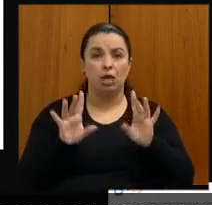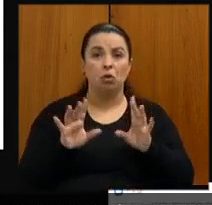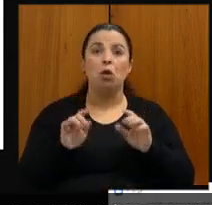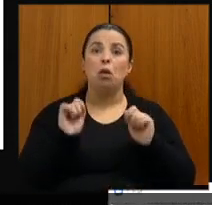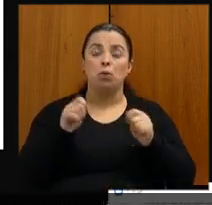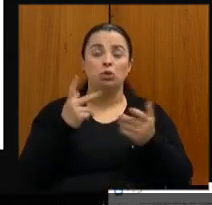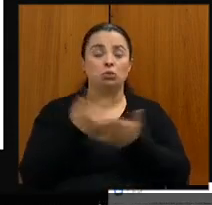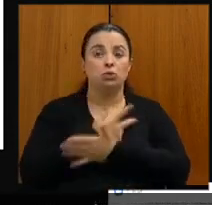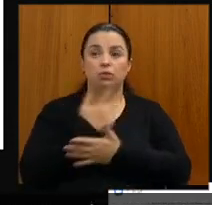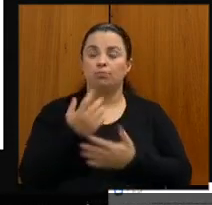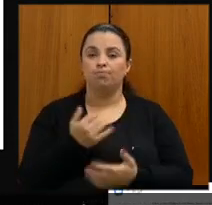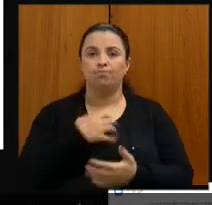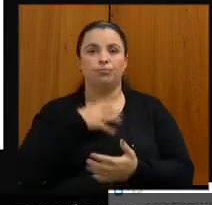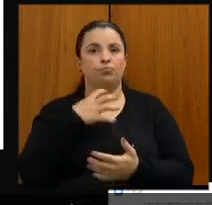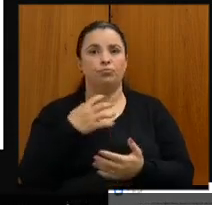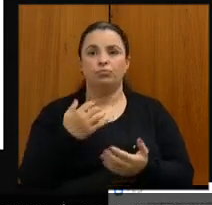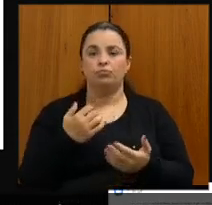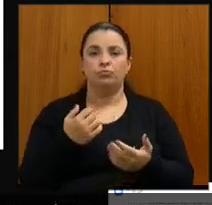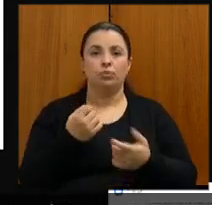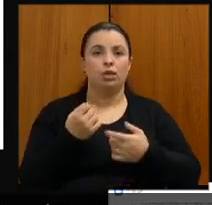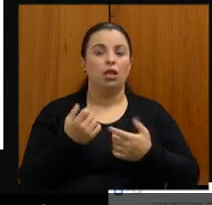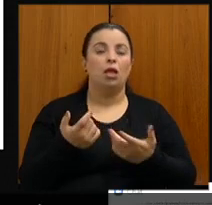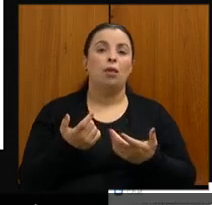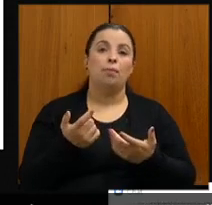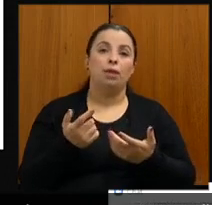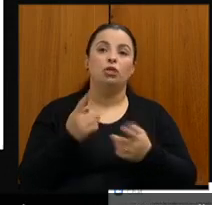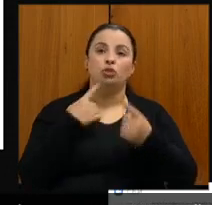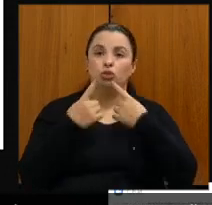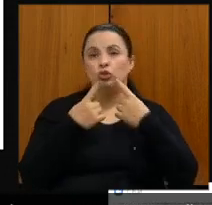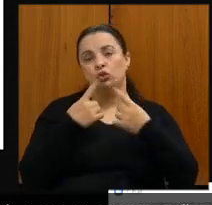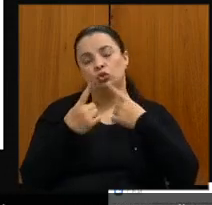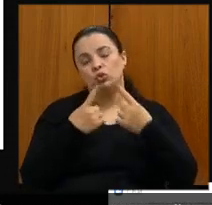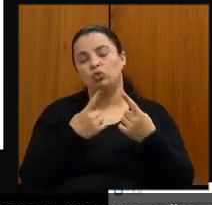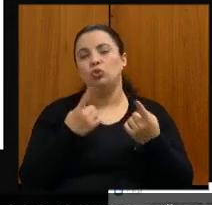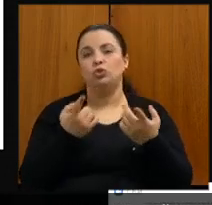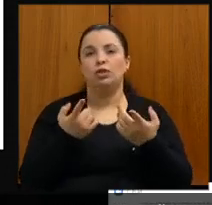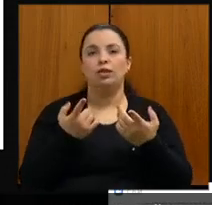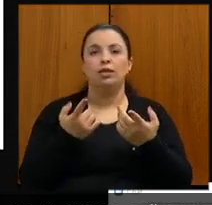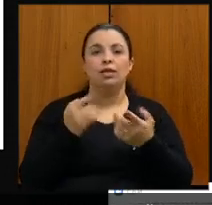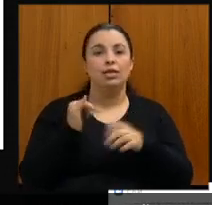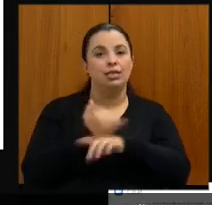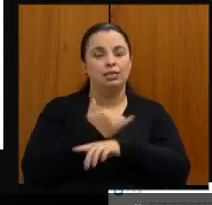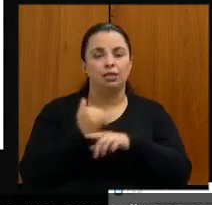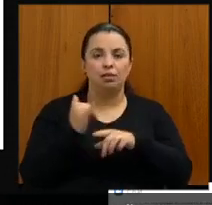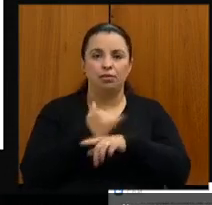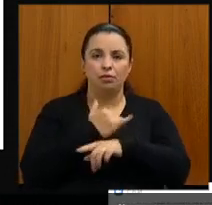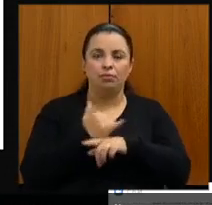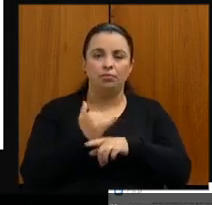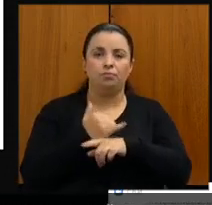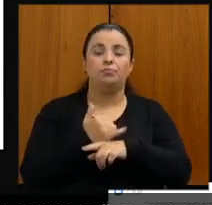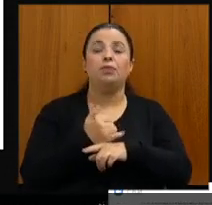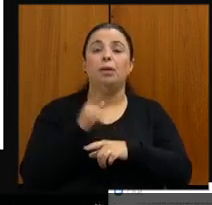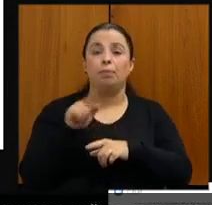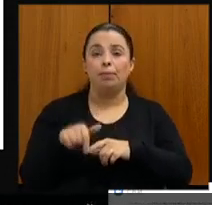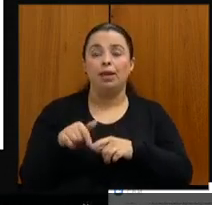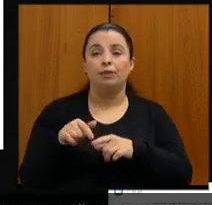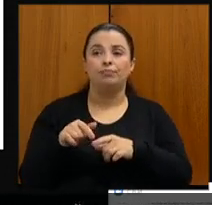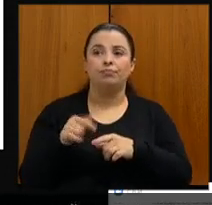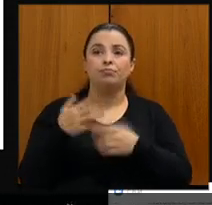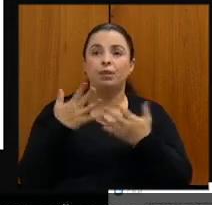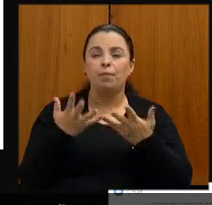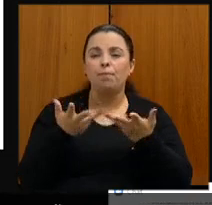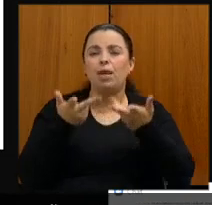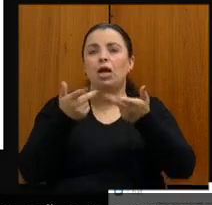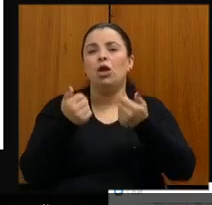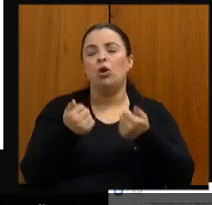momento para discutir alternativas e estratégias de modo a melhorar a resolução dos conflitos sociais